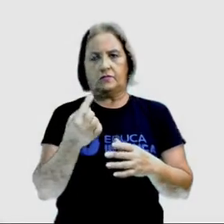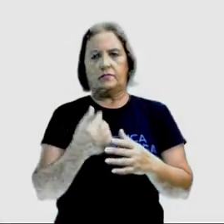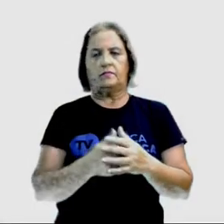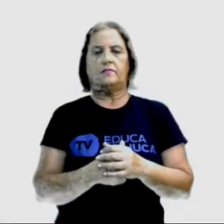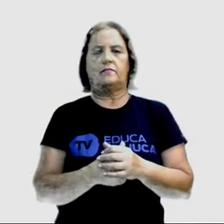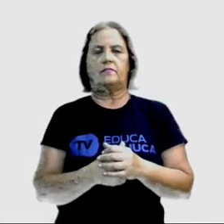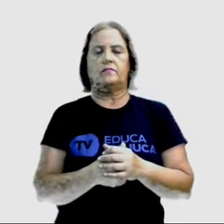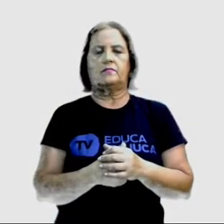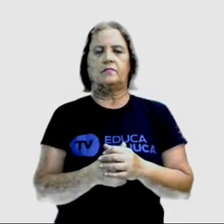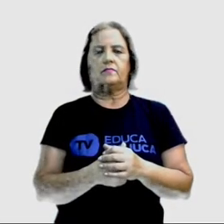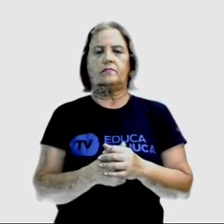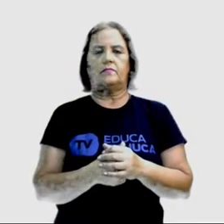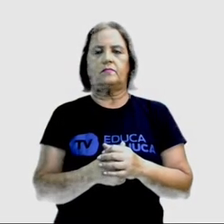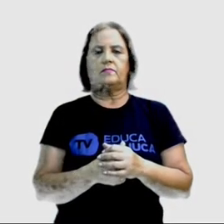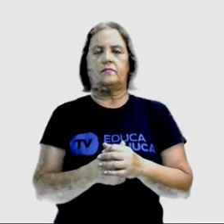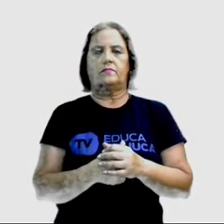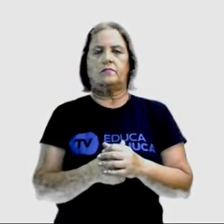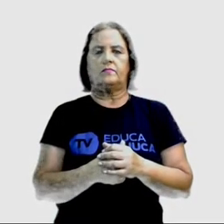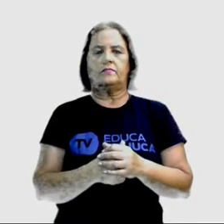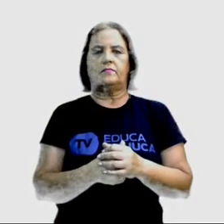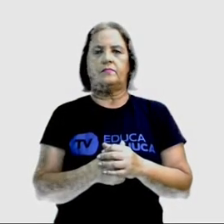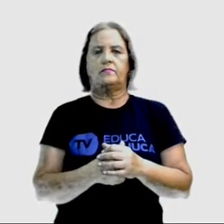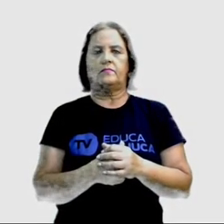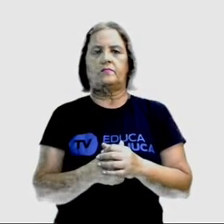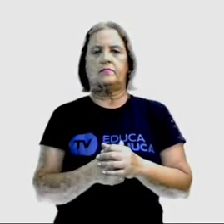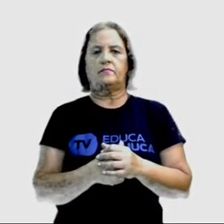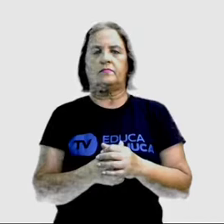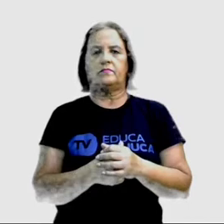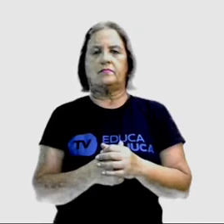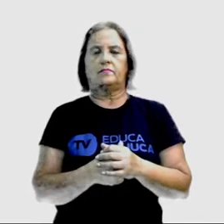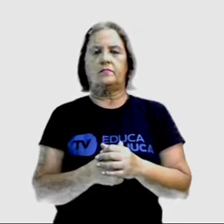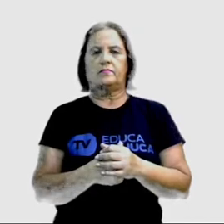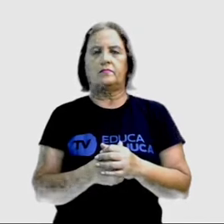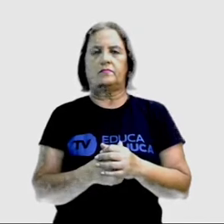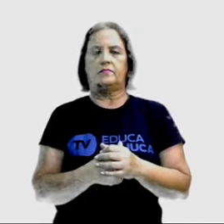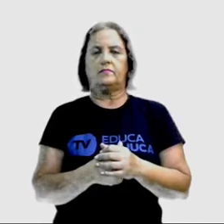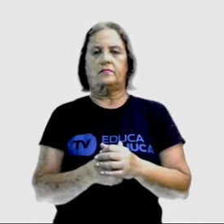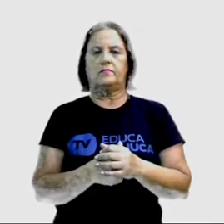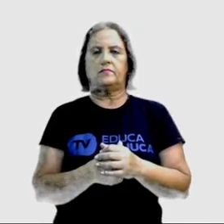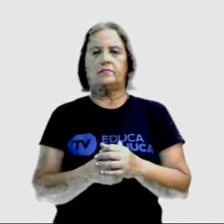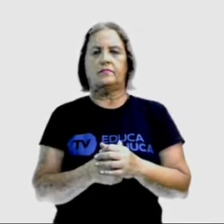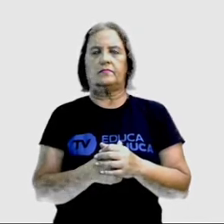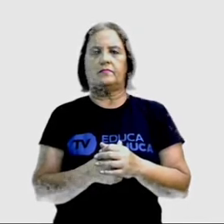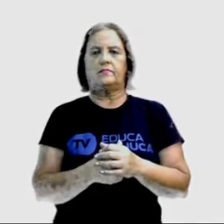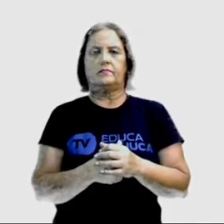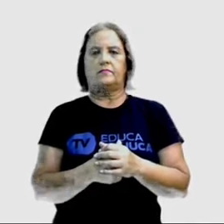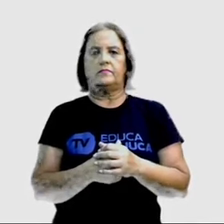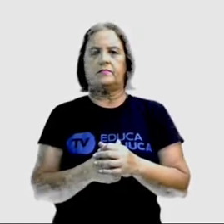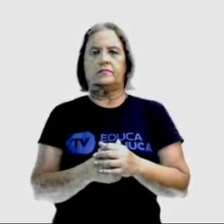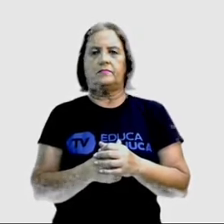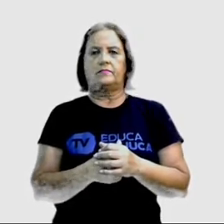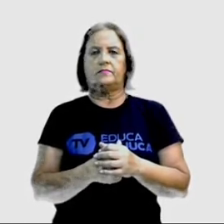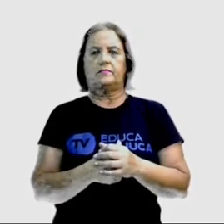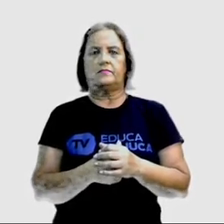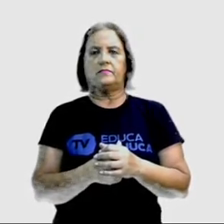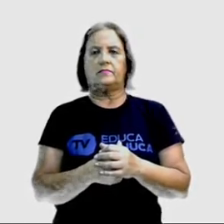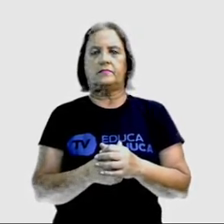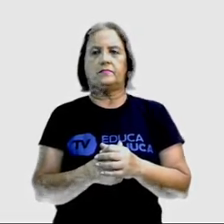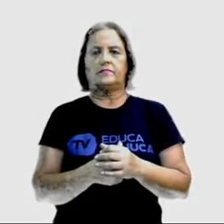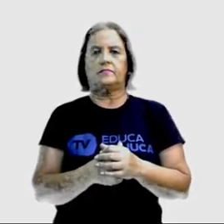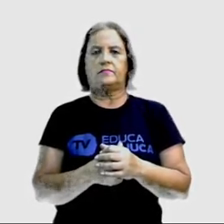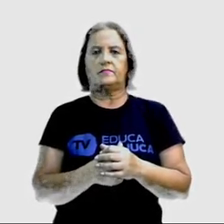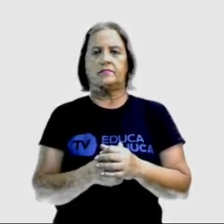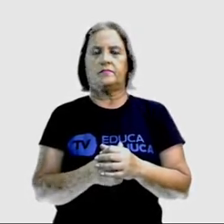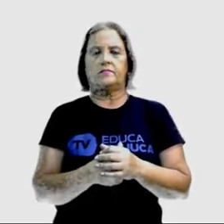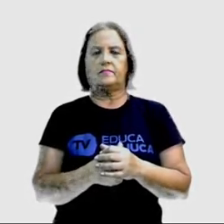misspelled this word on your homework. You should use the letter S instead of Z.